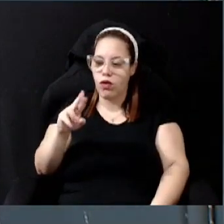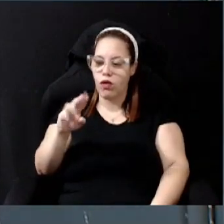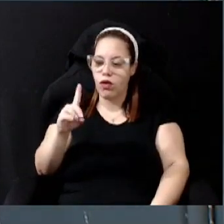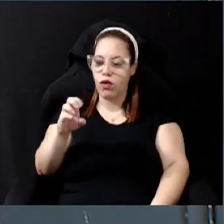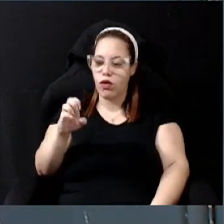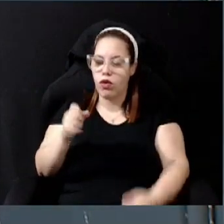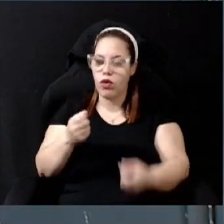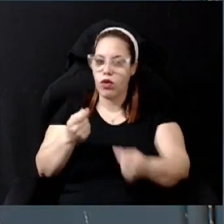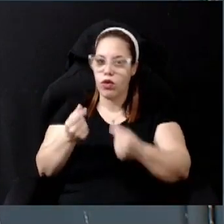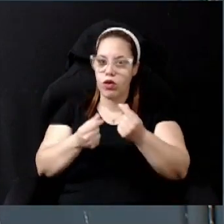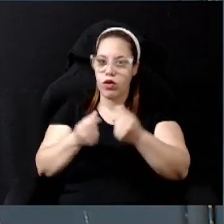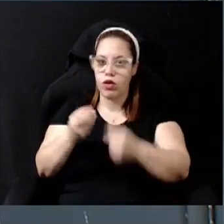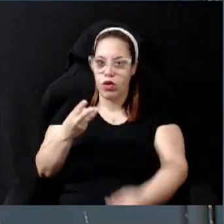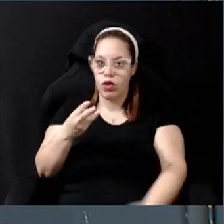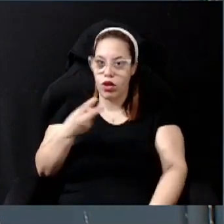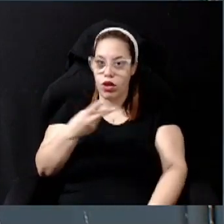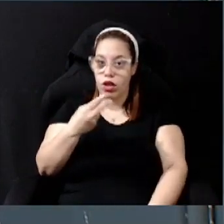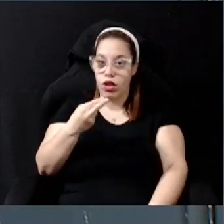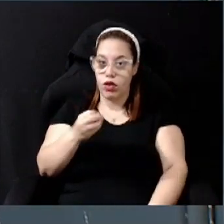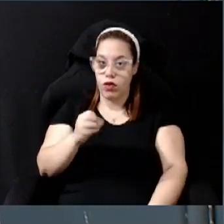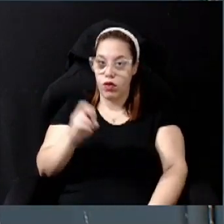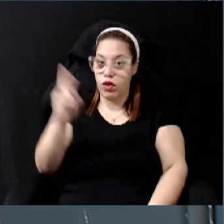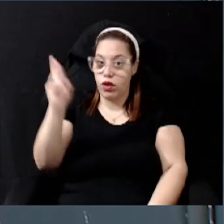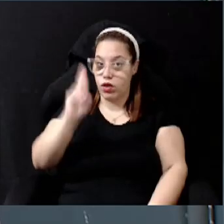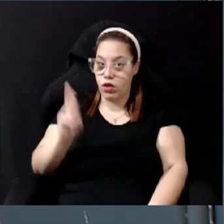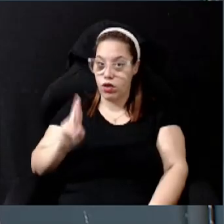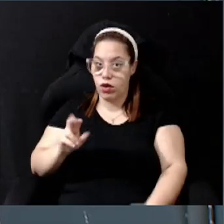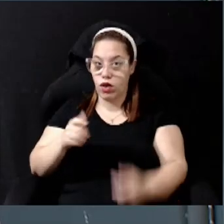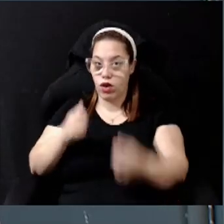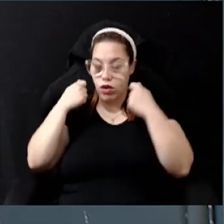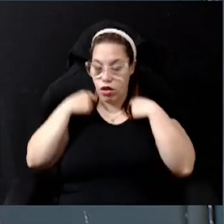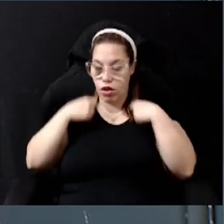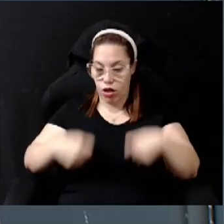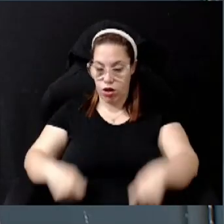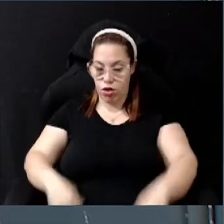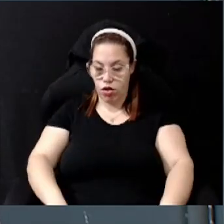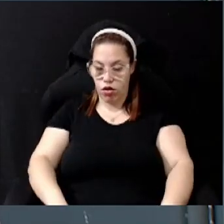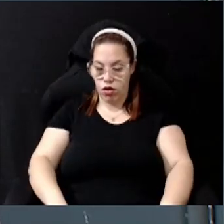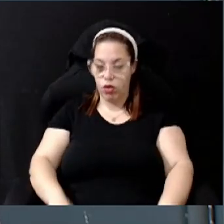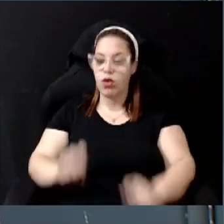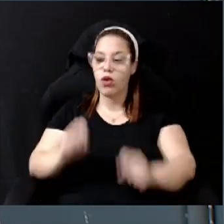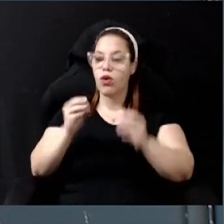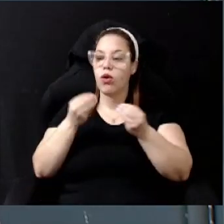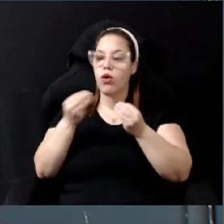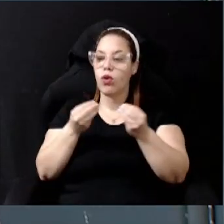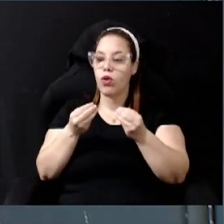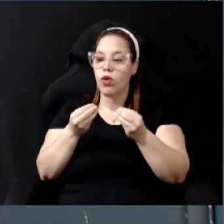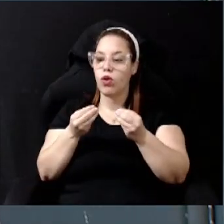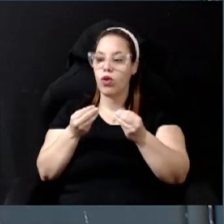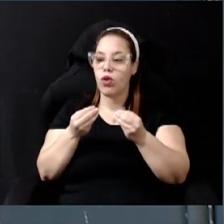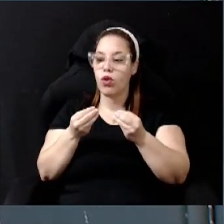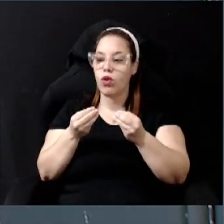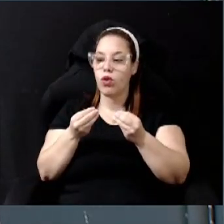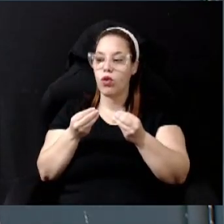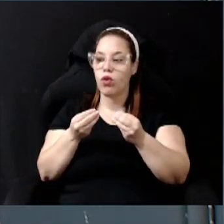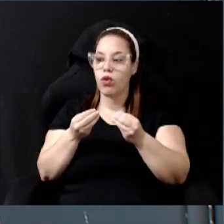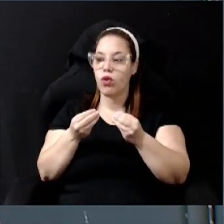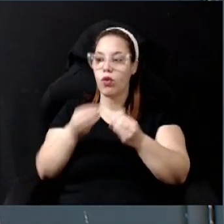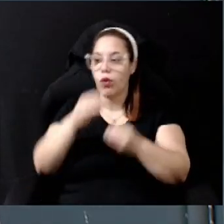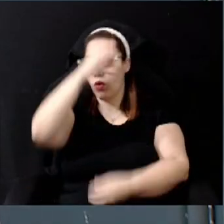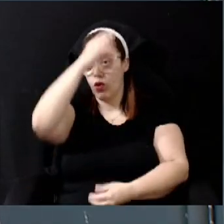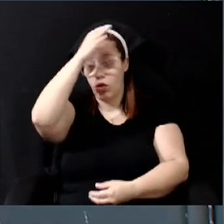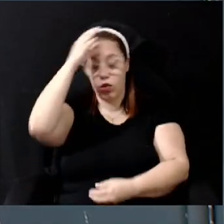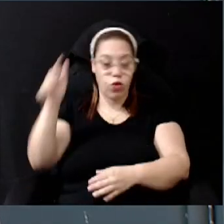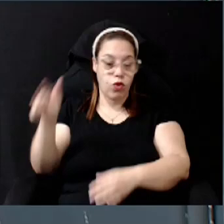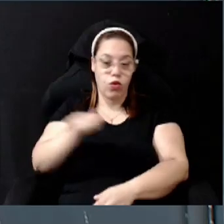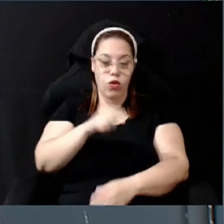dela é R$320, até o comprimento. Tá, como que você atua hoje? Você tem quantos clientes por semana ou por mês?